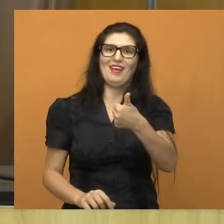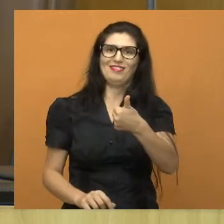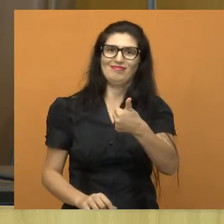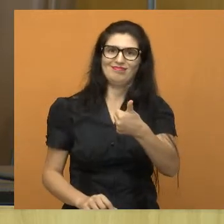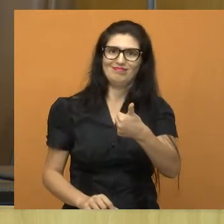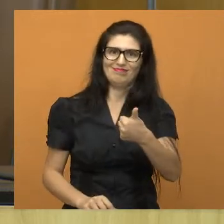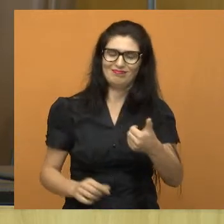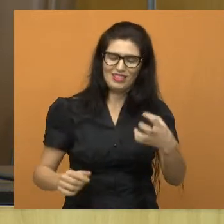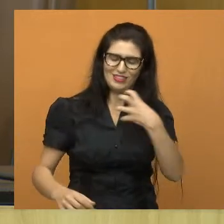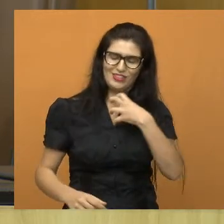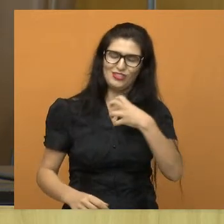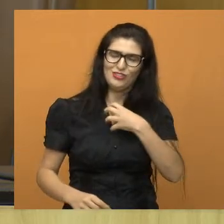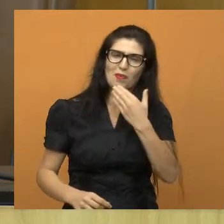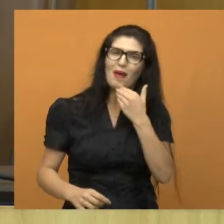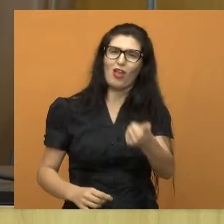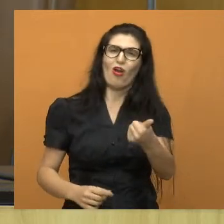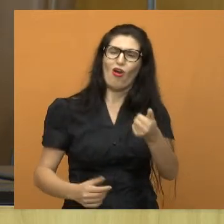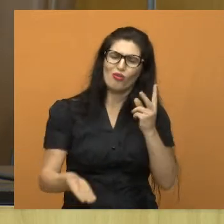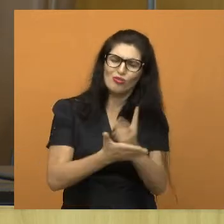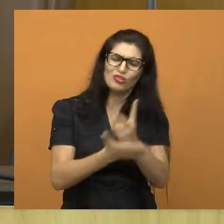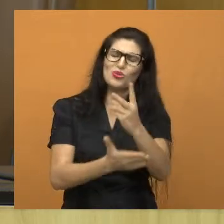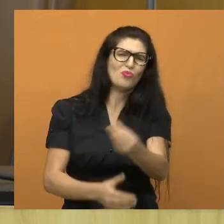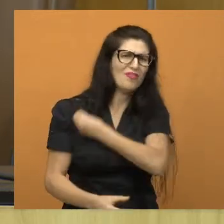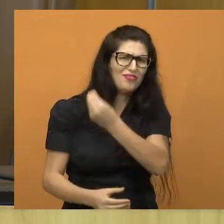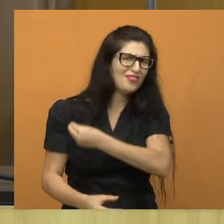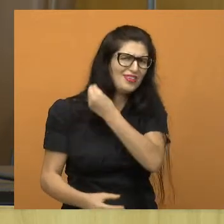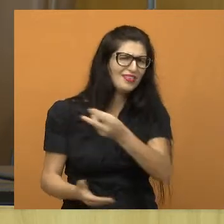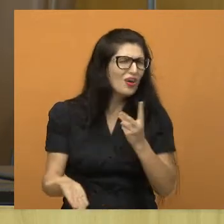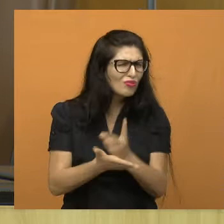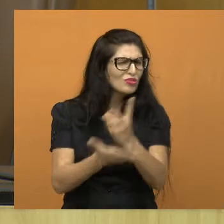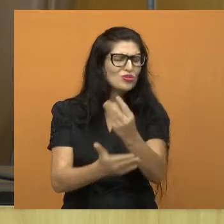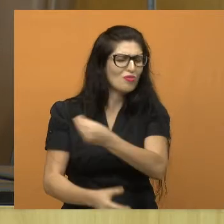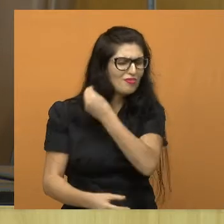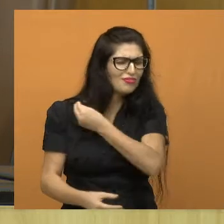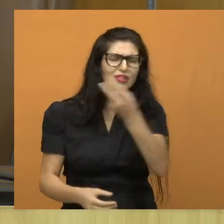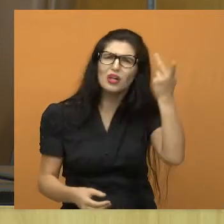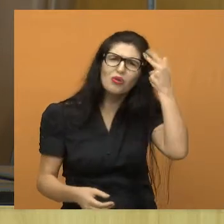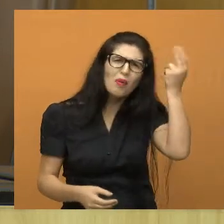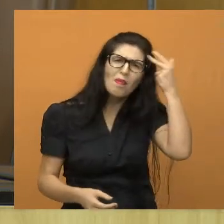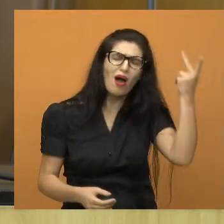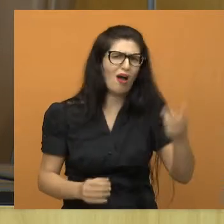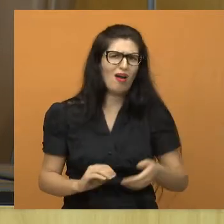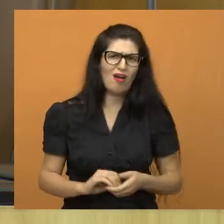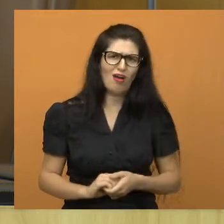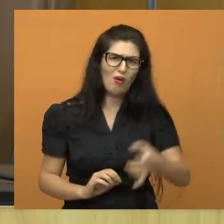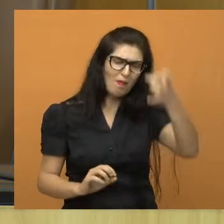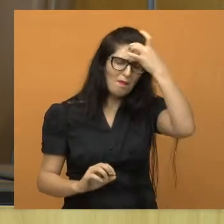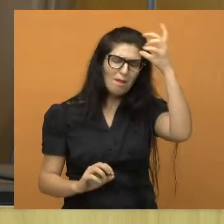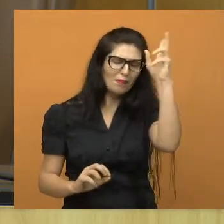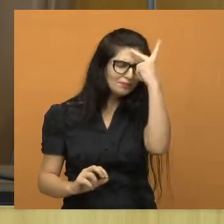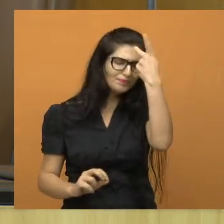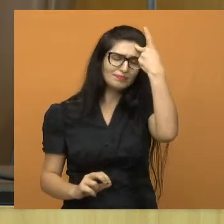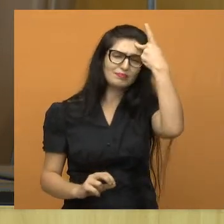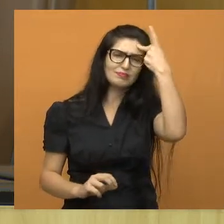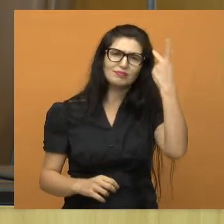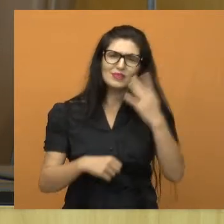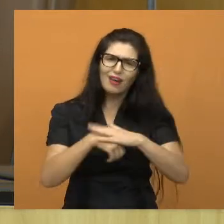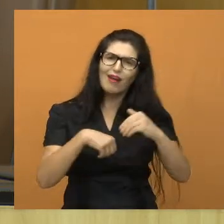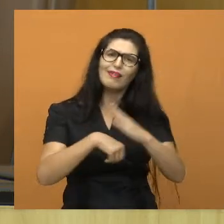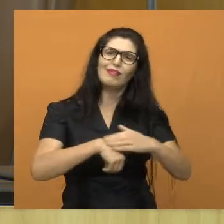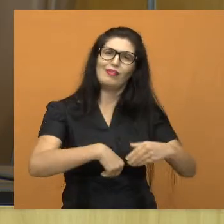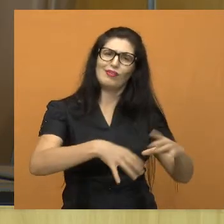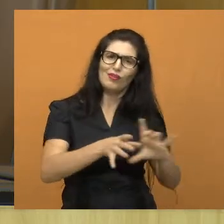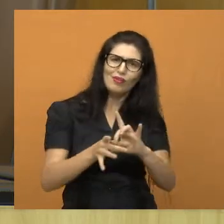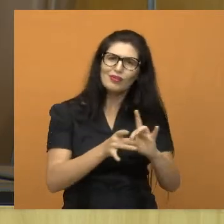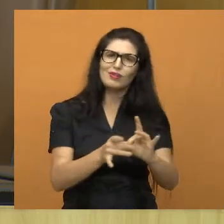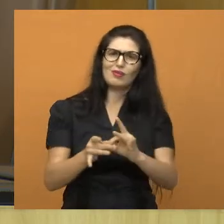a gente tenha uma cidade com uma melhor qualidade de vida. Então, hoje, em termos da municipalidade, respeitando